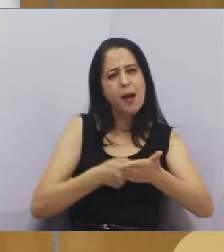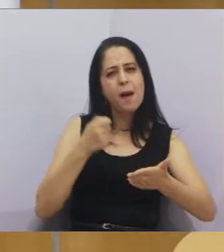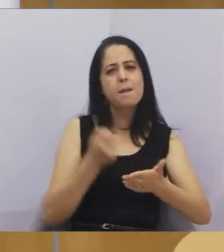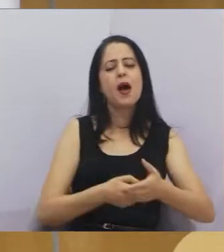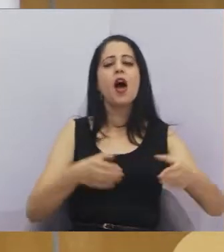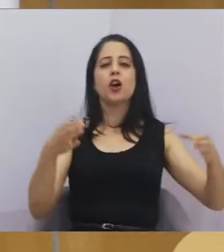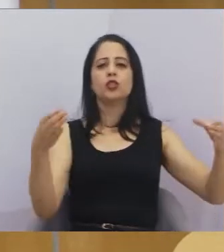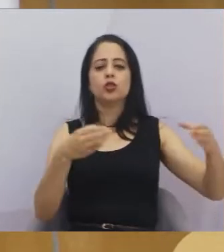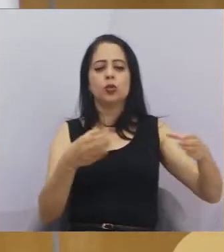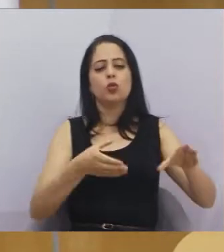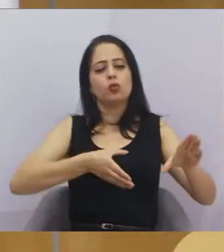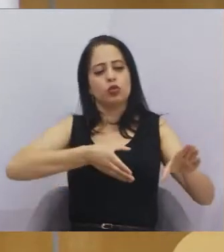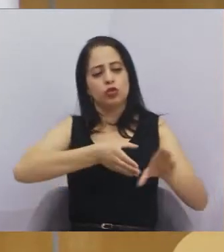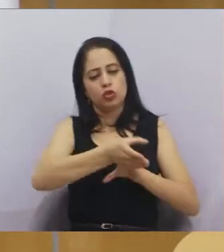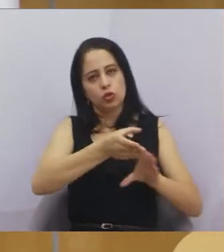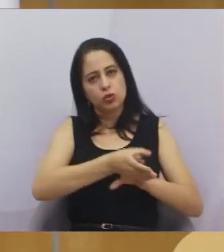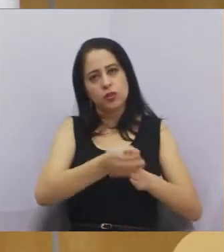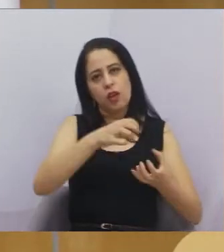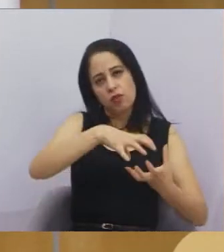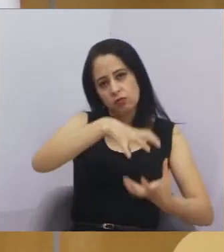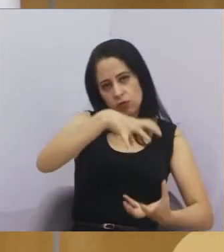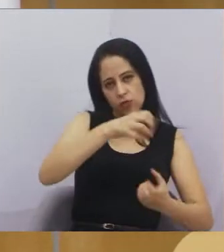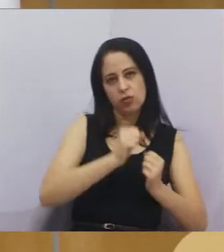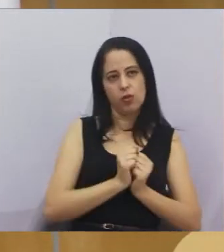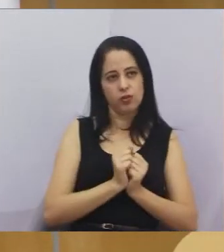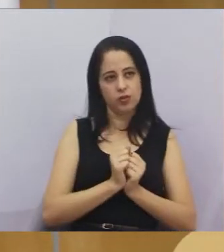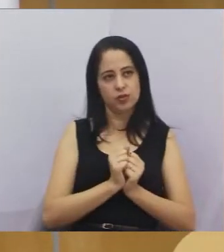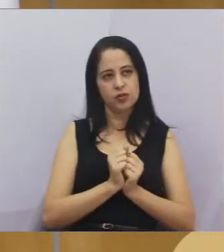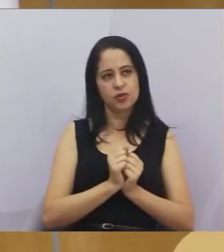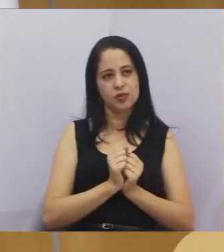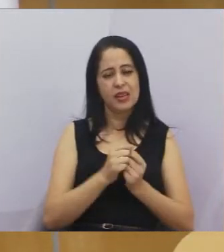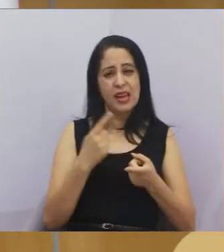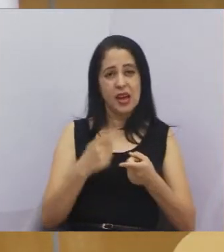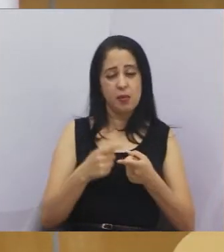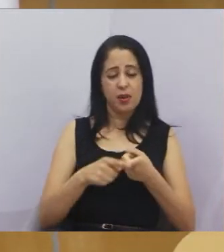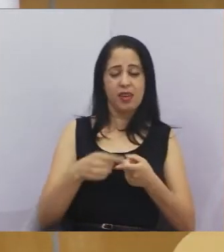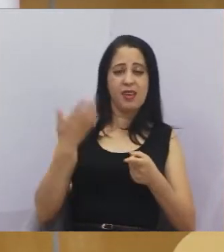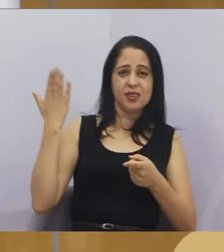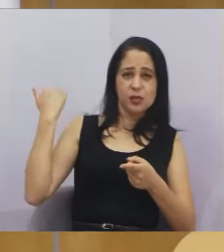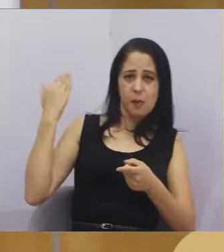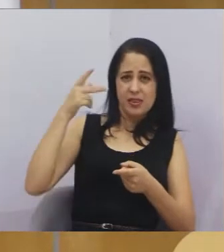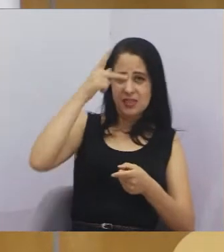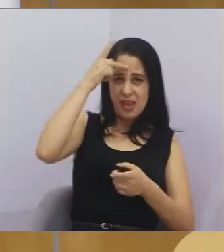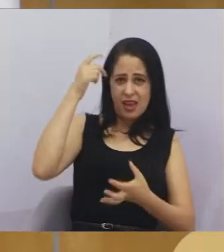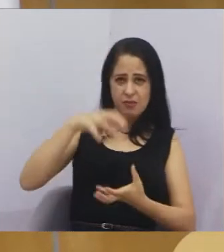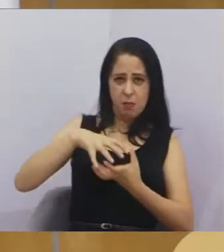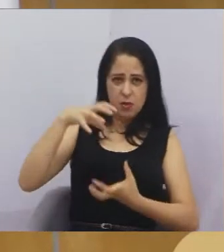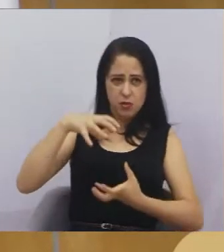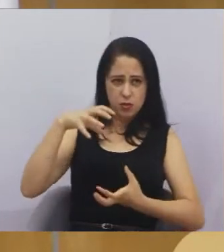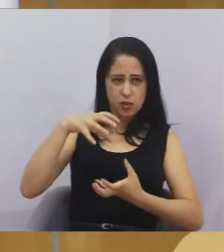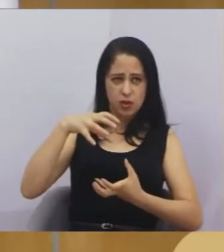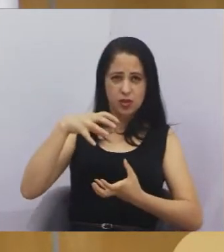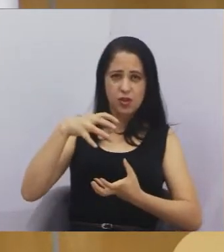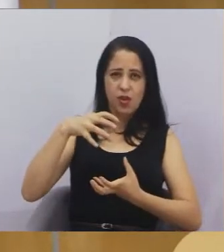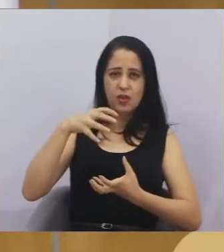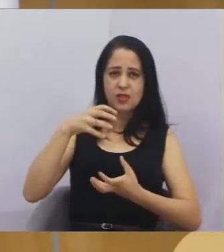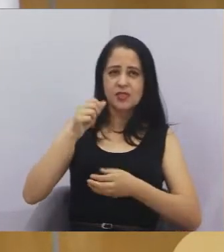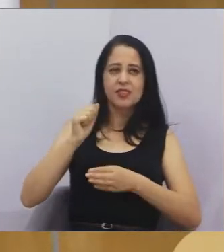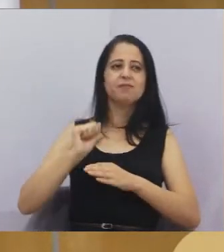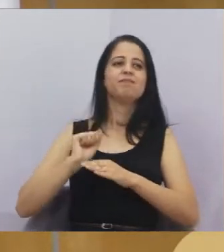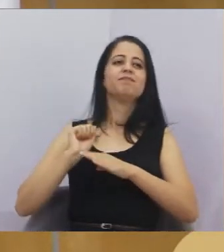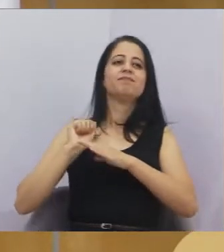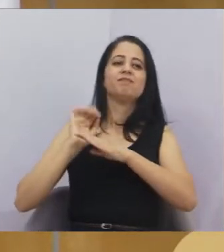dar dignidade àquelas pessoas que por longos anos, por toda a vida,